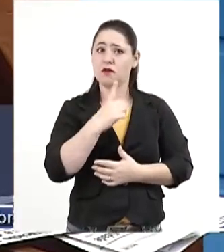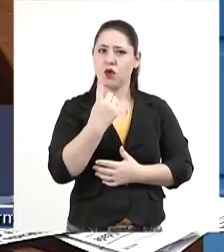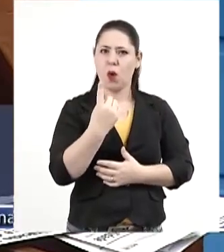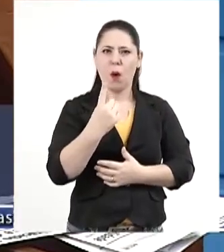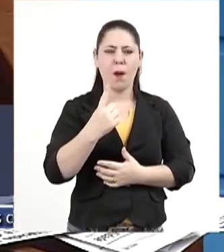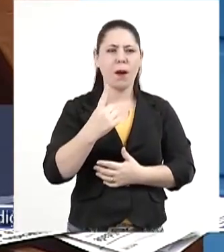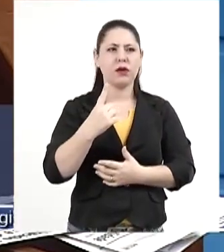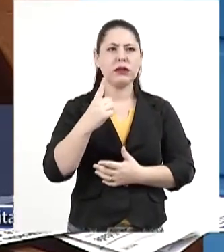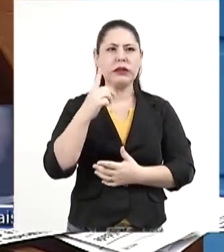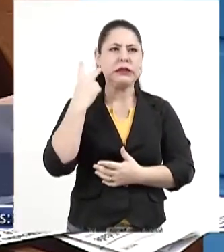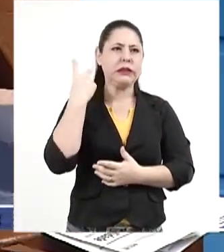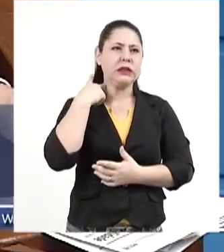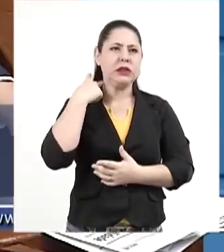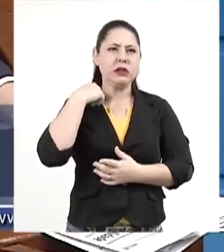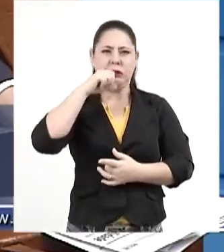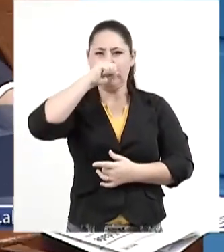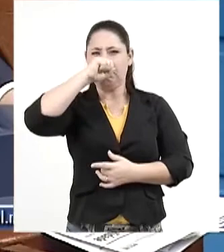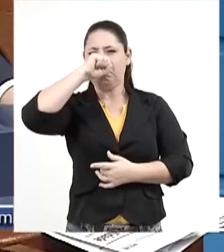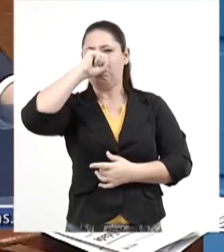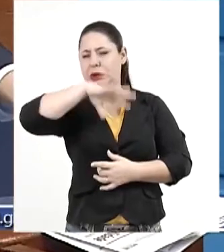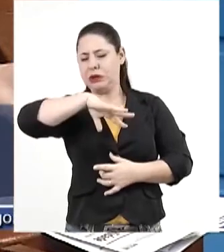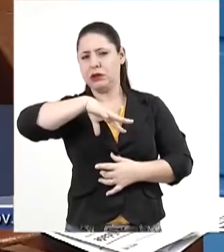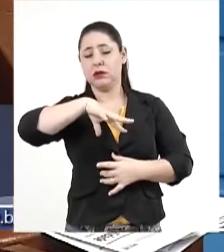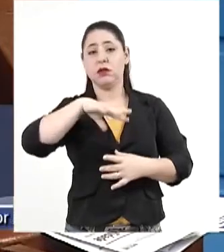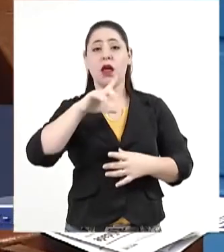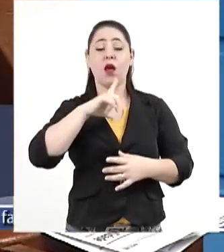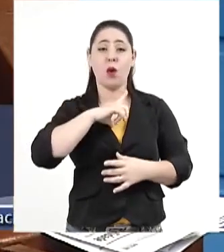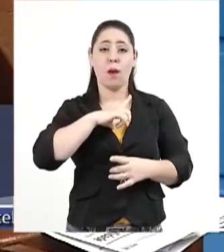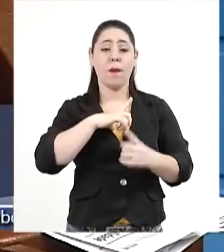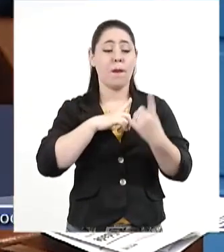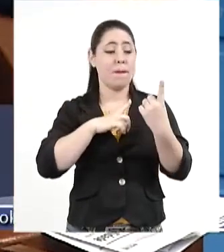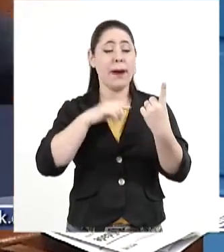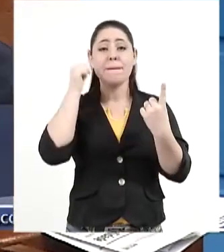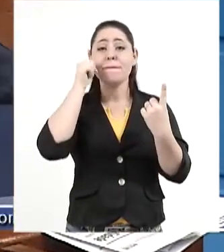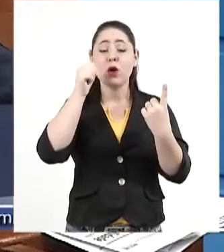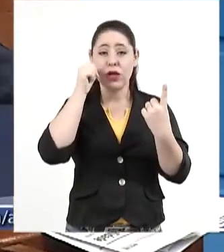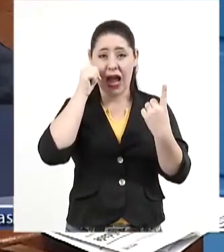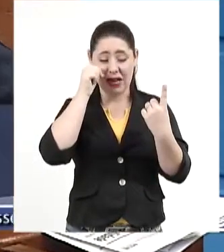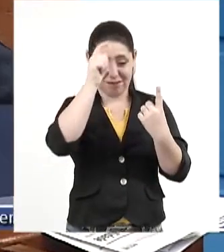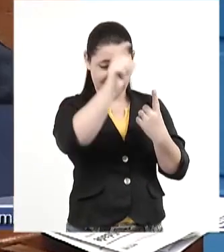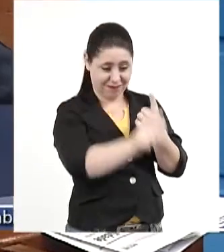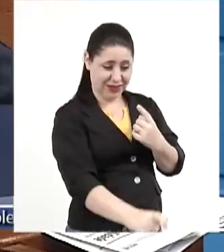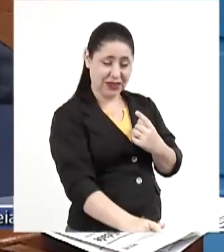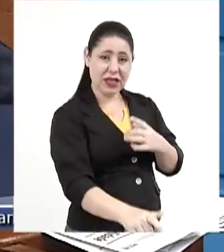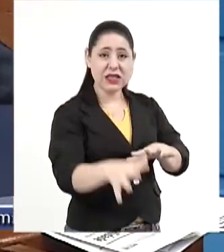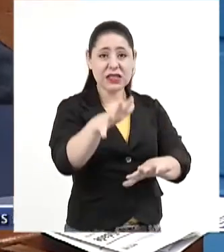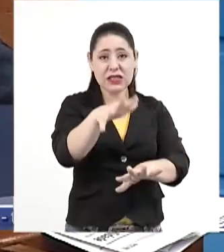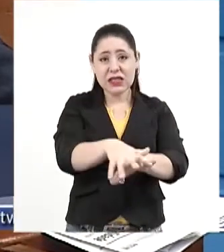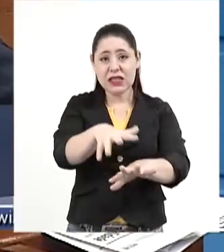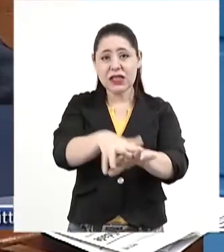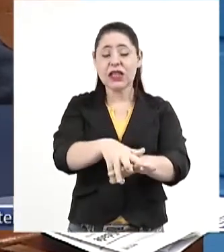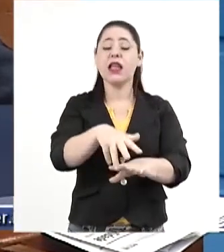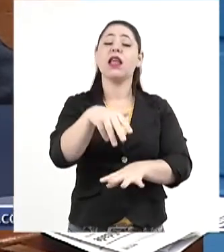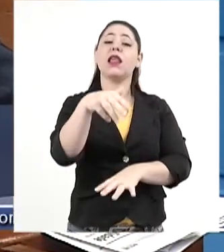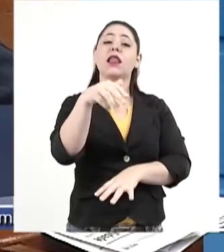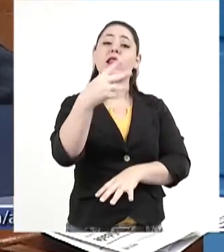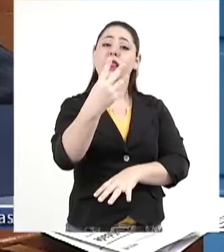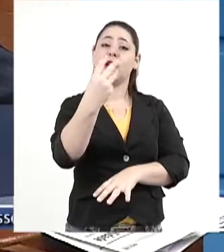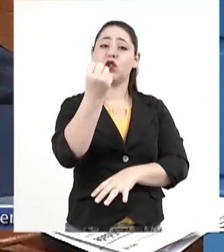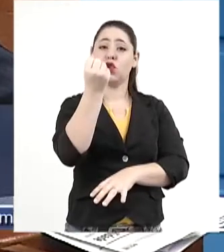crueldade. Uma mulher de Sidrolândia, de 38